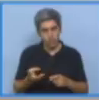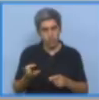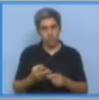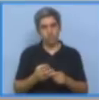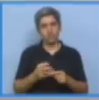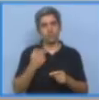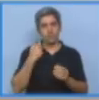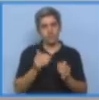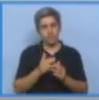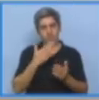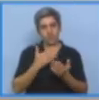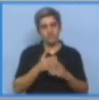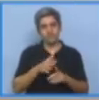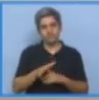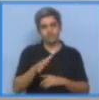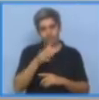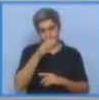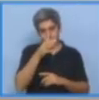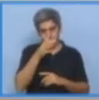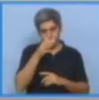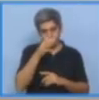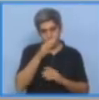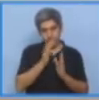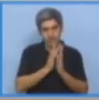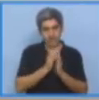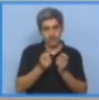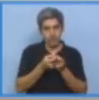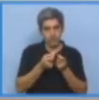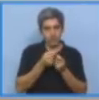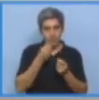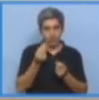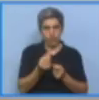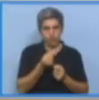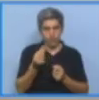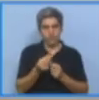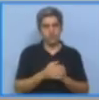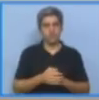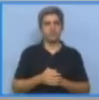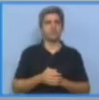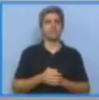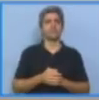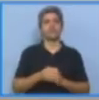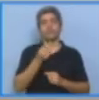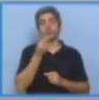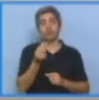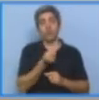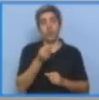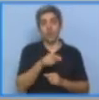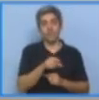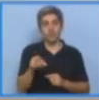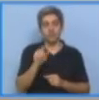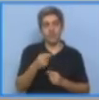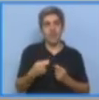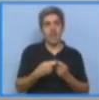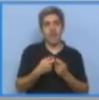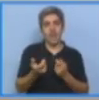grupos, isso torna a igreja próxima dos jovens. E os jovens também se